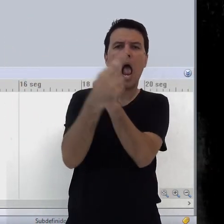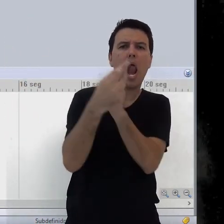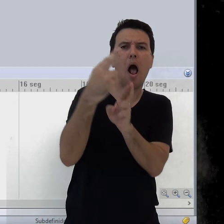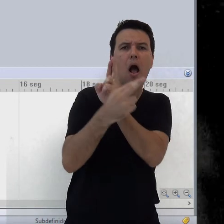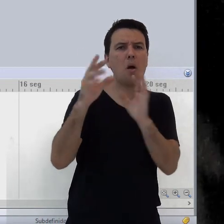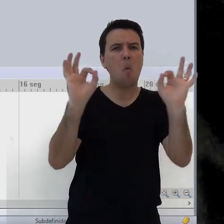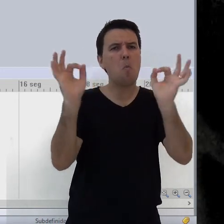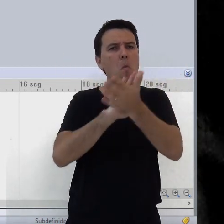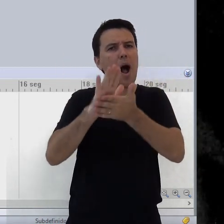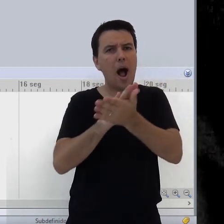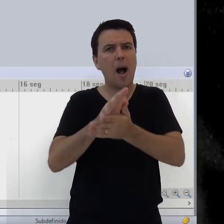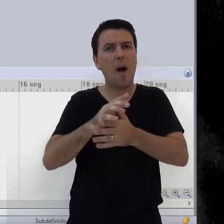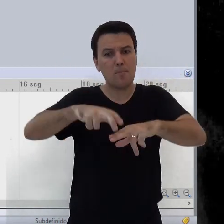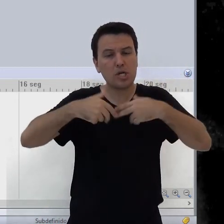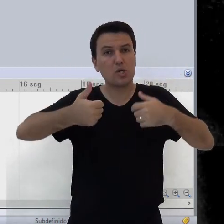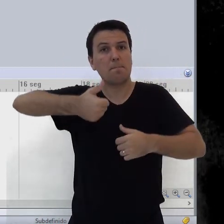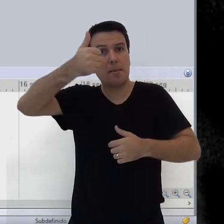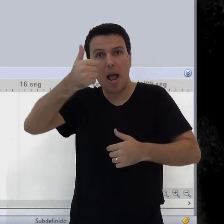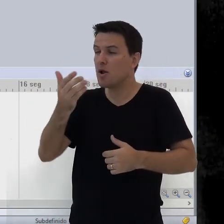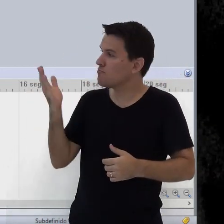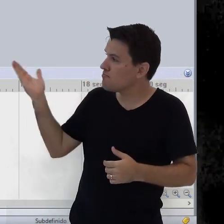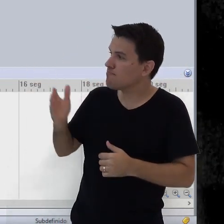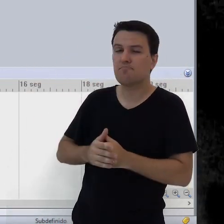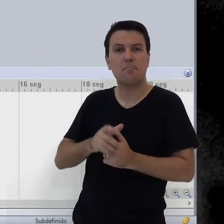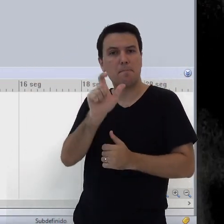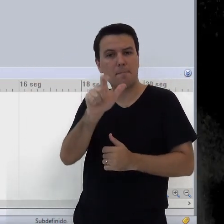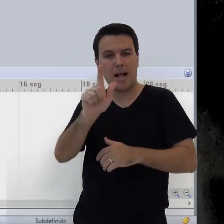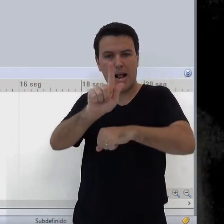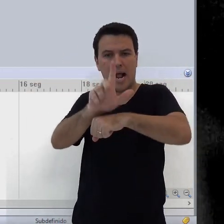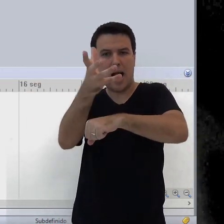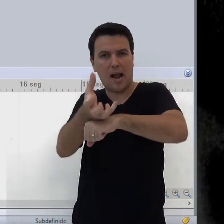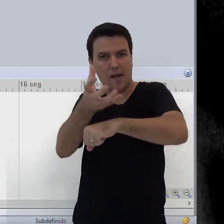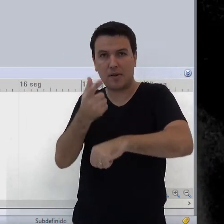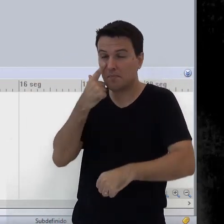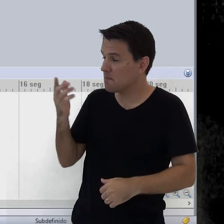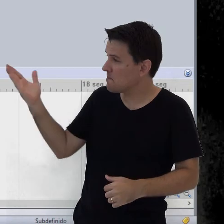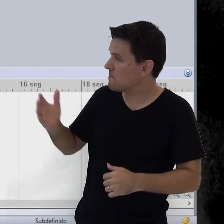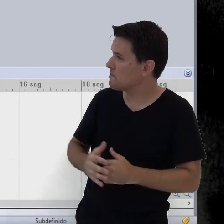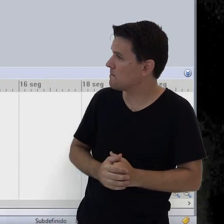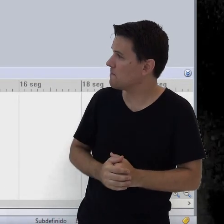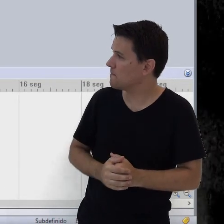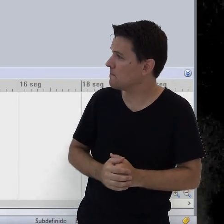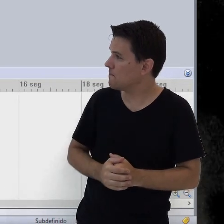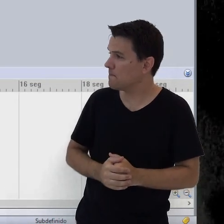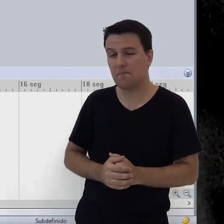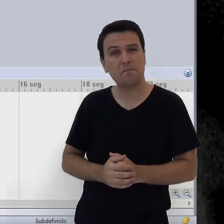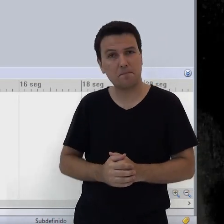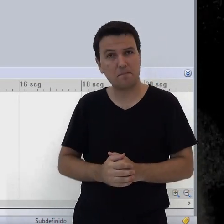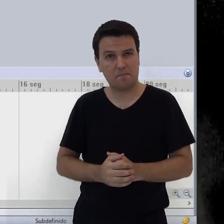elas. Então, a primeira coisa que a gente vai fazer é adicionar gravidade. Então, você vai clicar aqui nessa